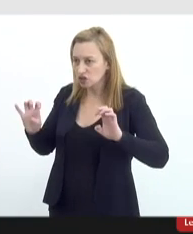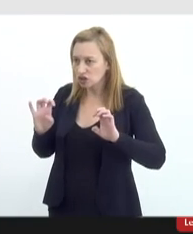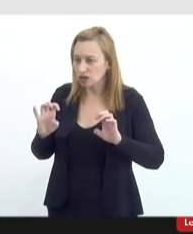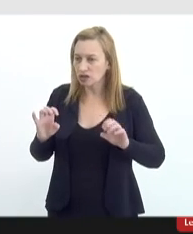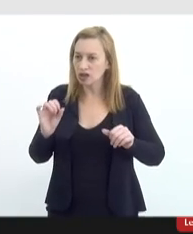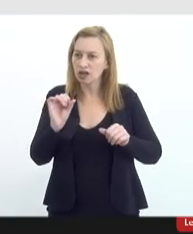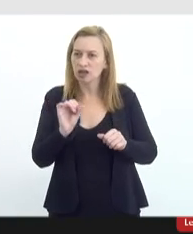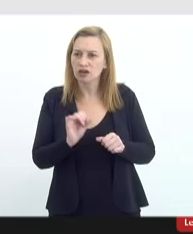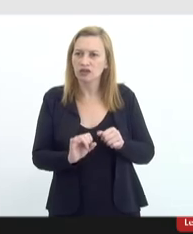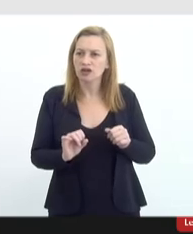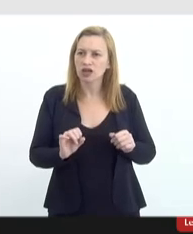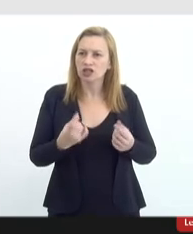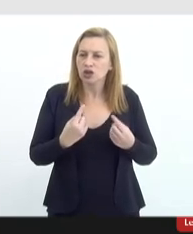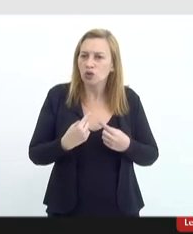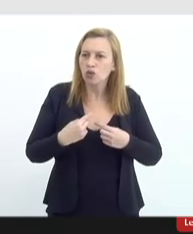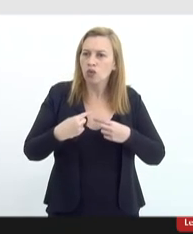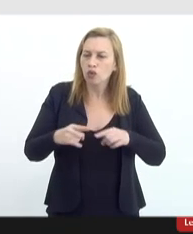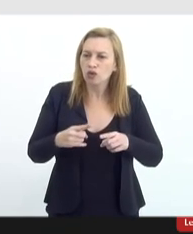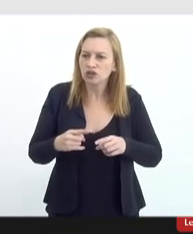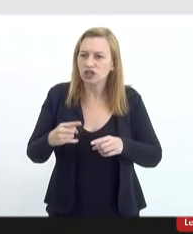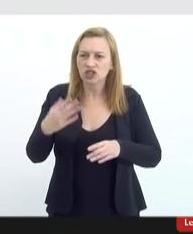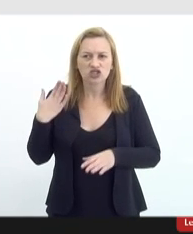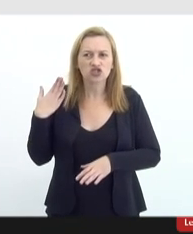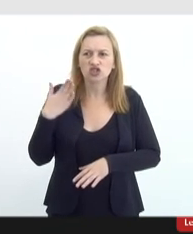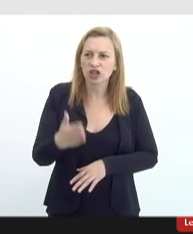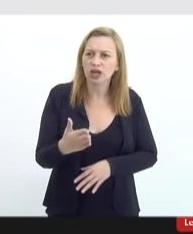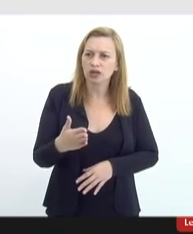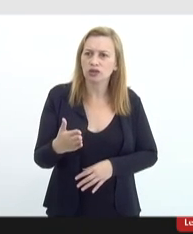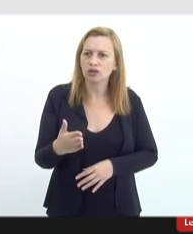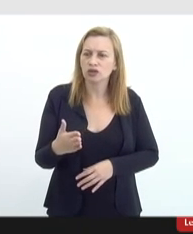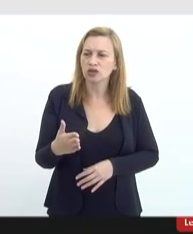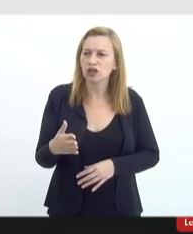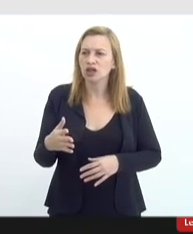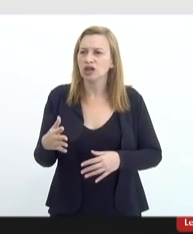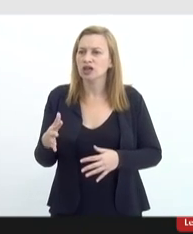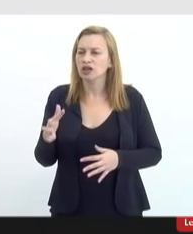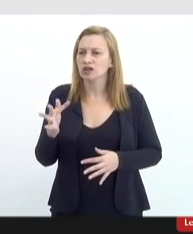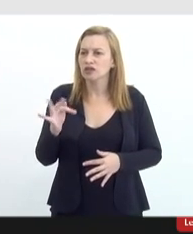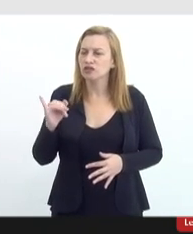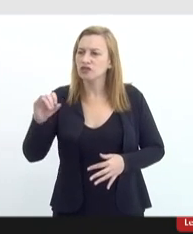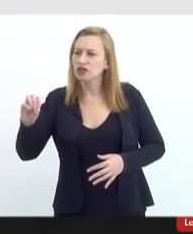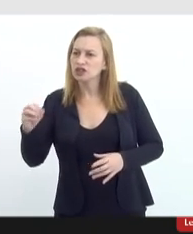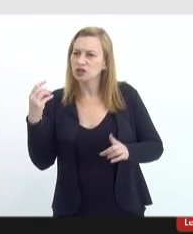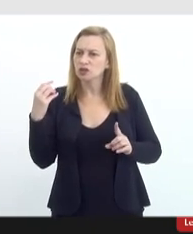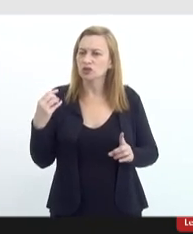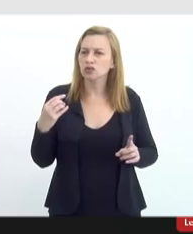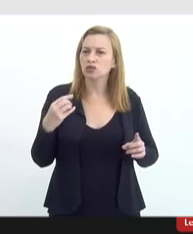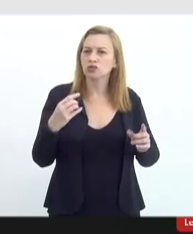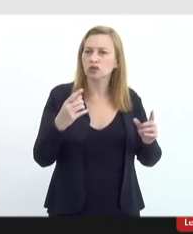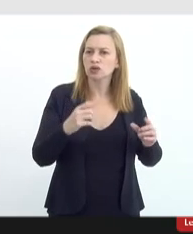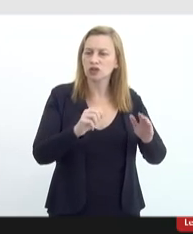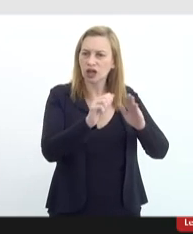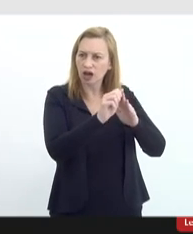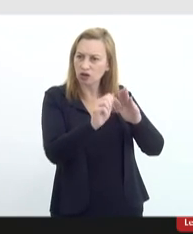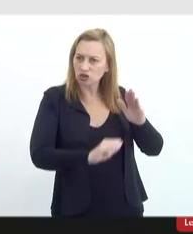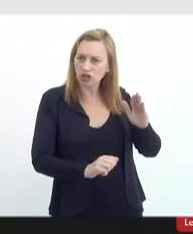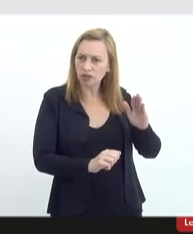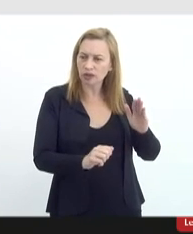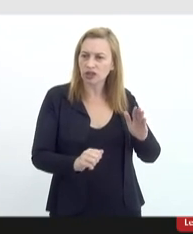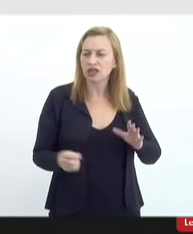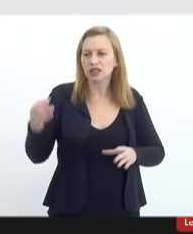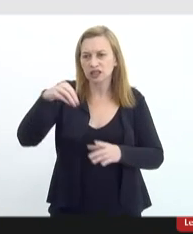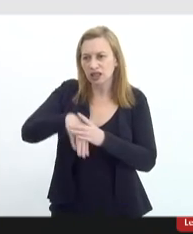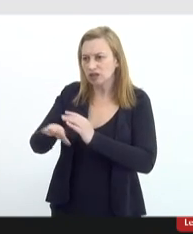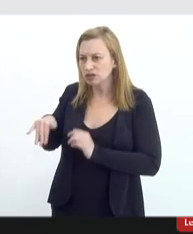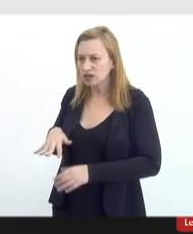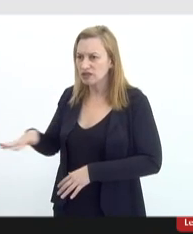fazem ataques diretos físicos, né, aos templos e aos líderes afro nas favelas, porque não